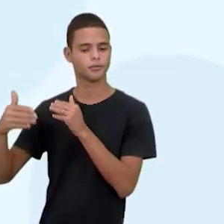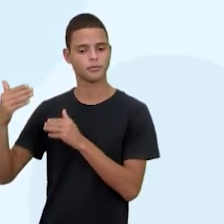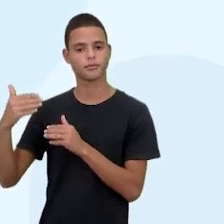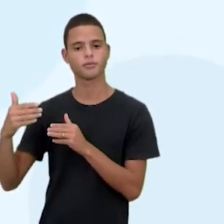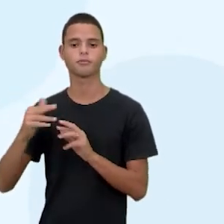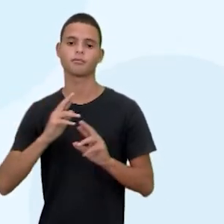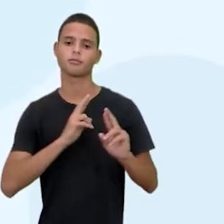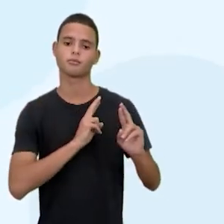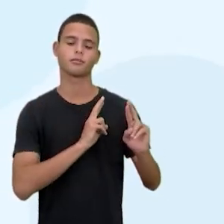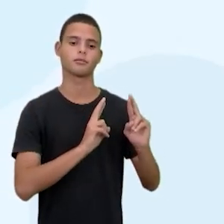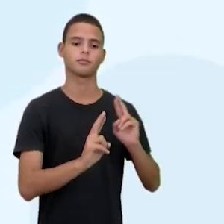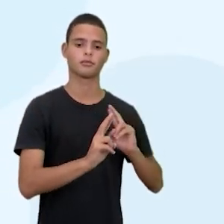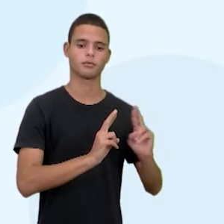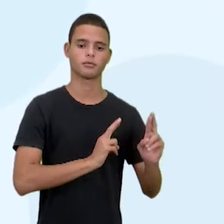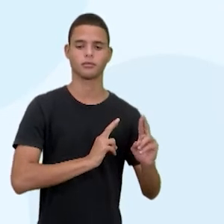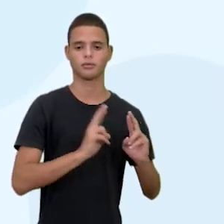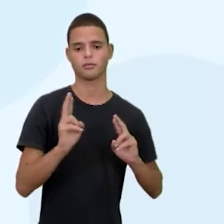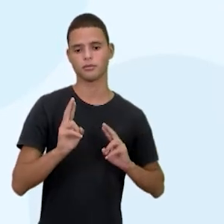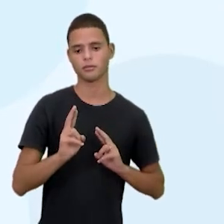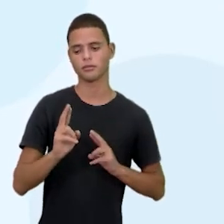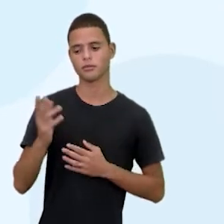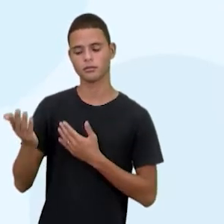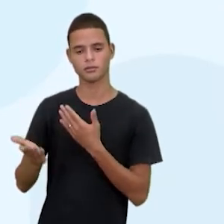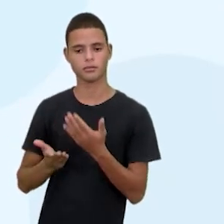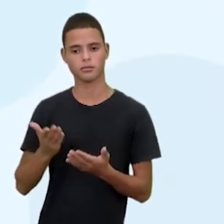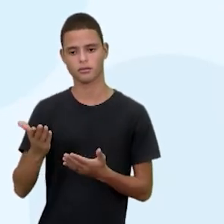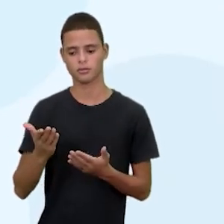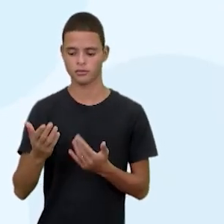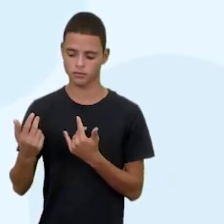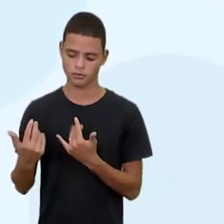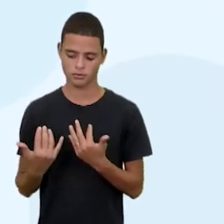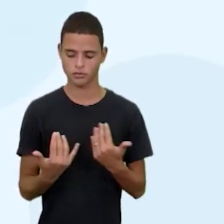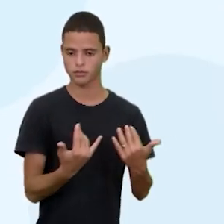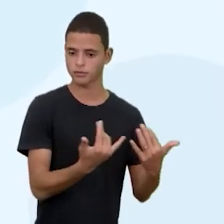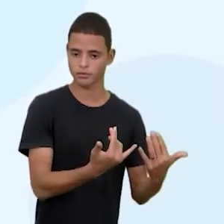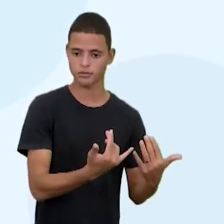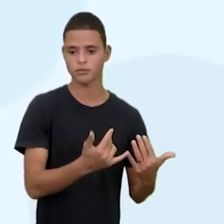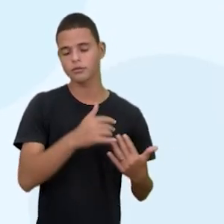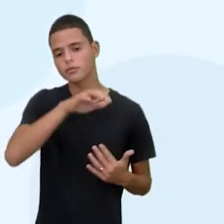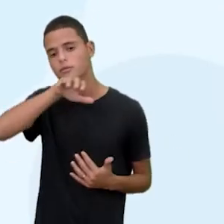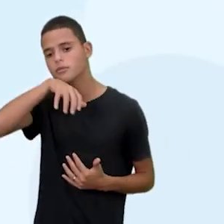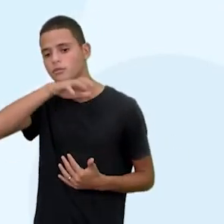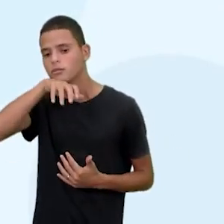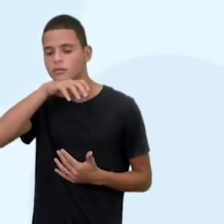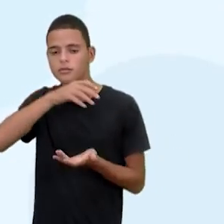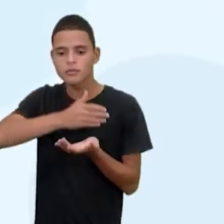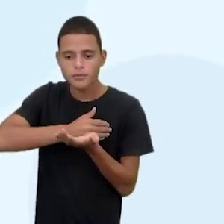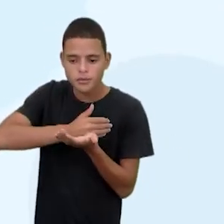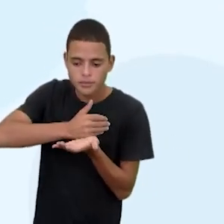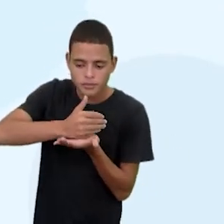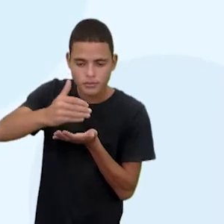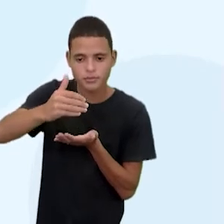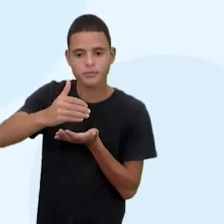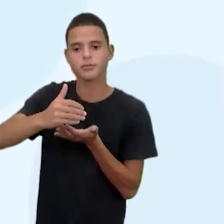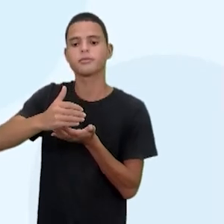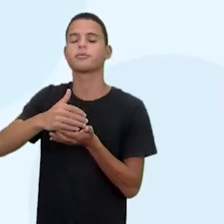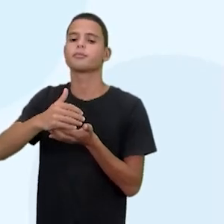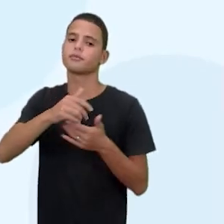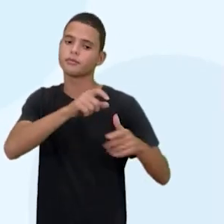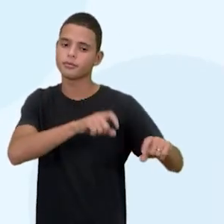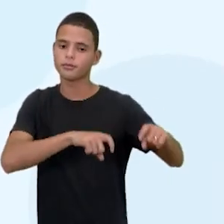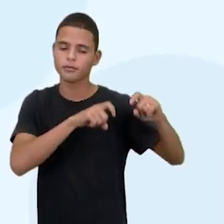da interação. E aí, né, a gente entra agora nos fatores climáticos, né? Alguns dos fatores,